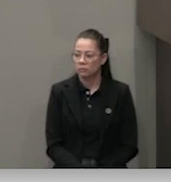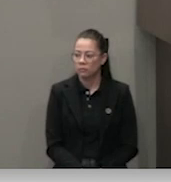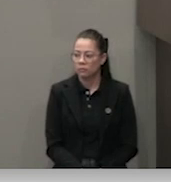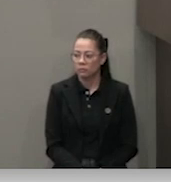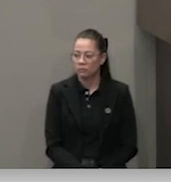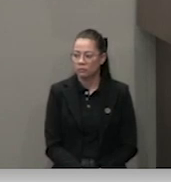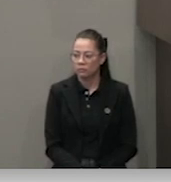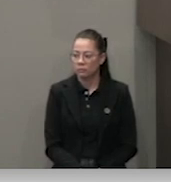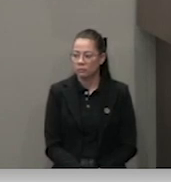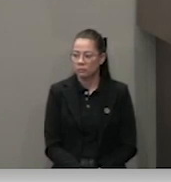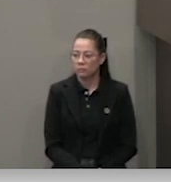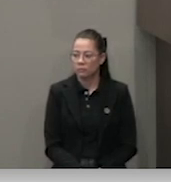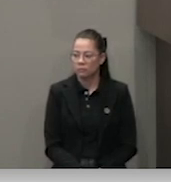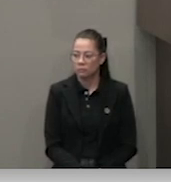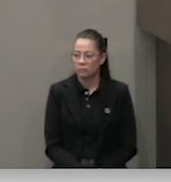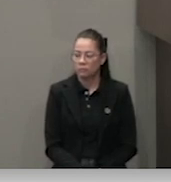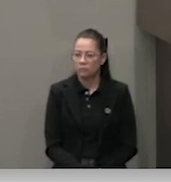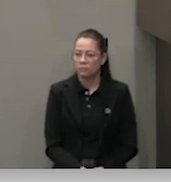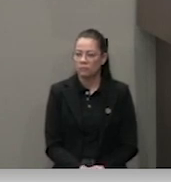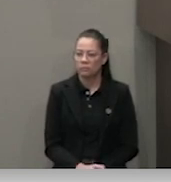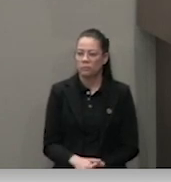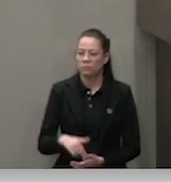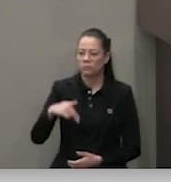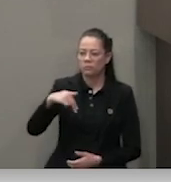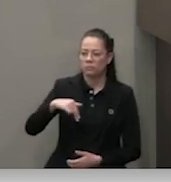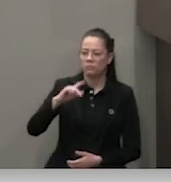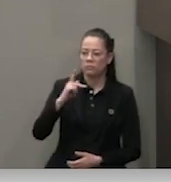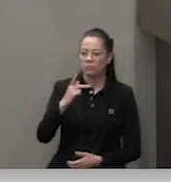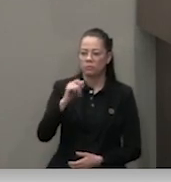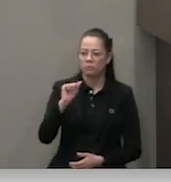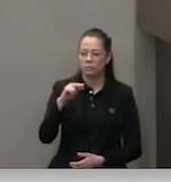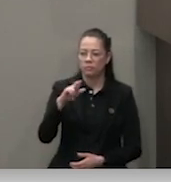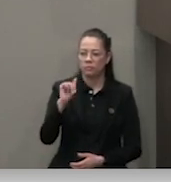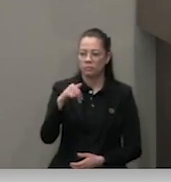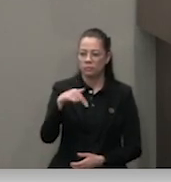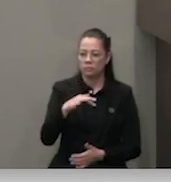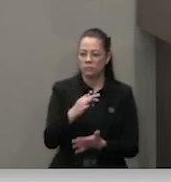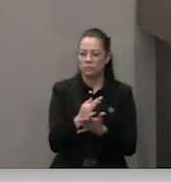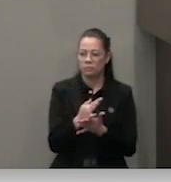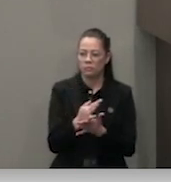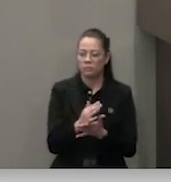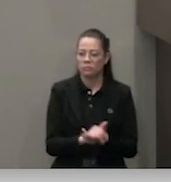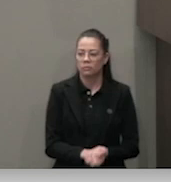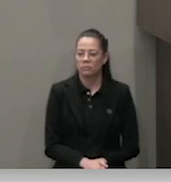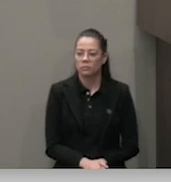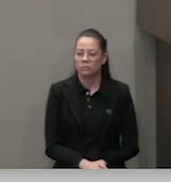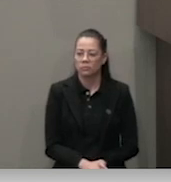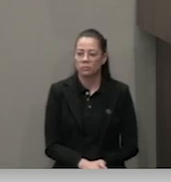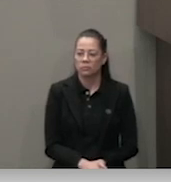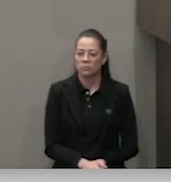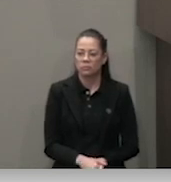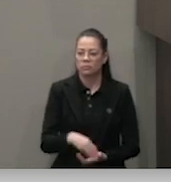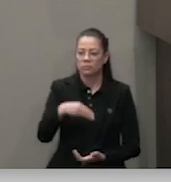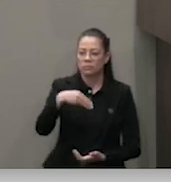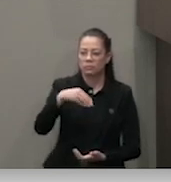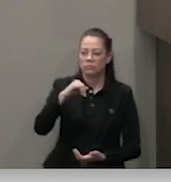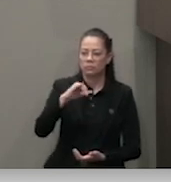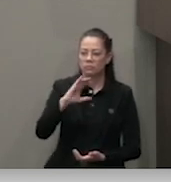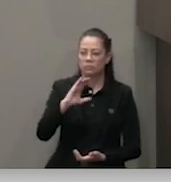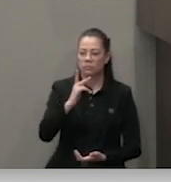colu ausente vereador viea de ausente Vereador Michel